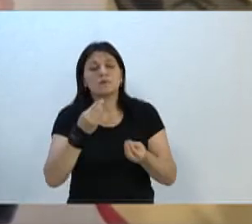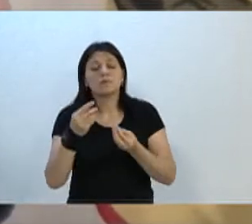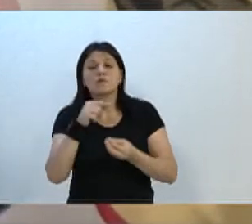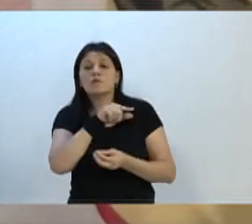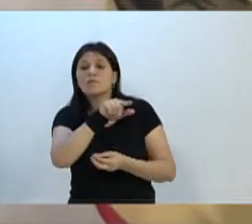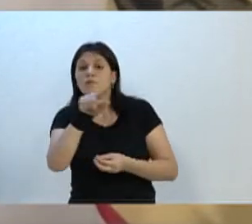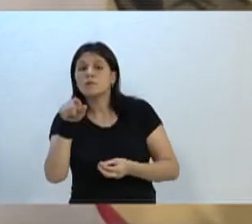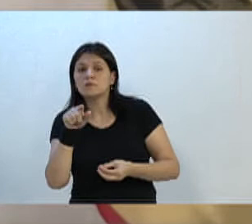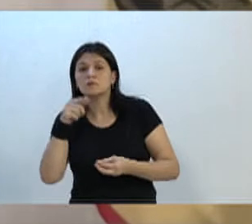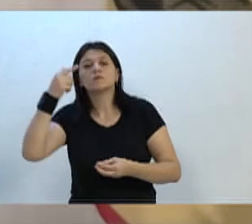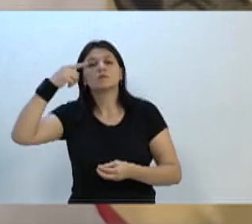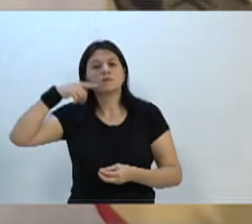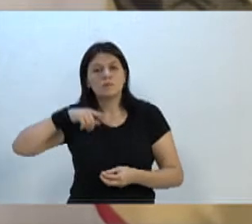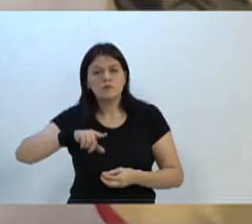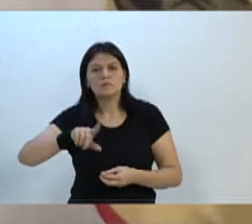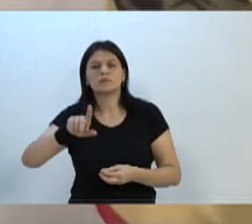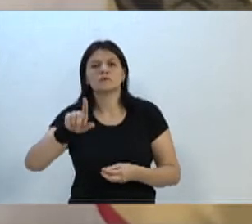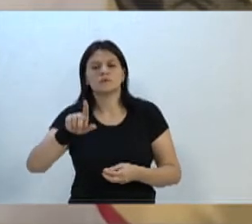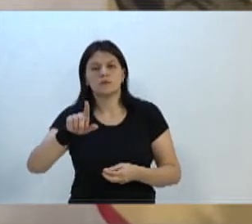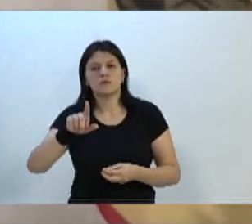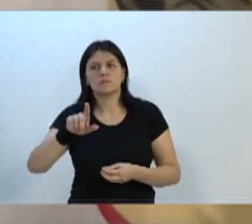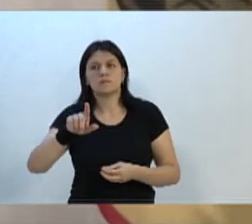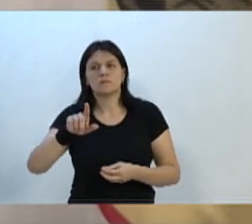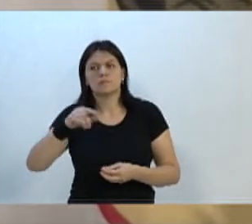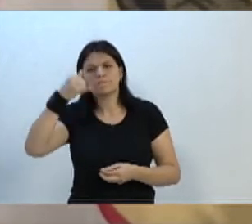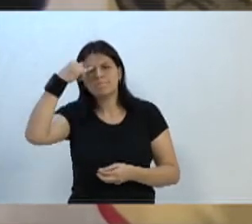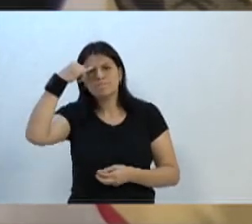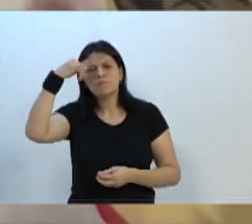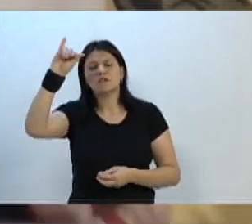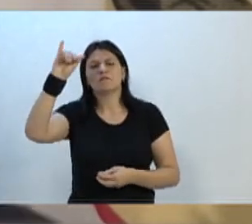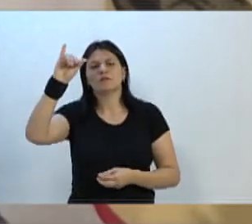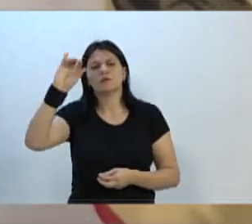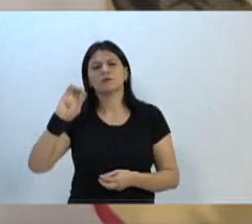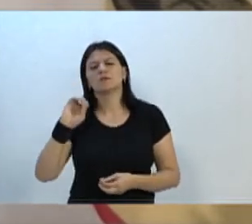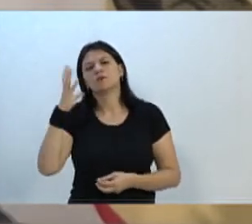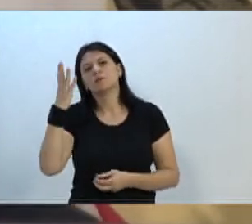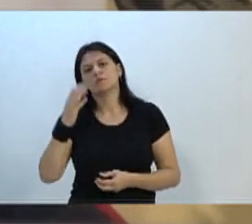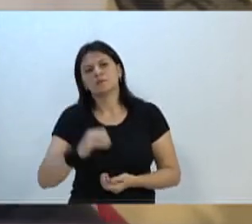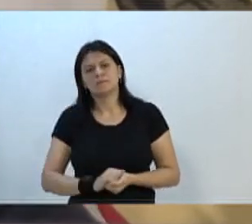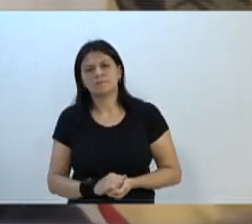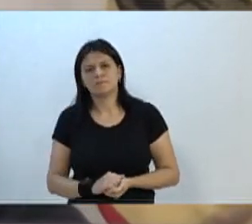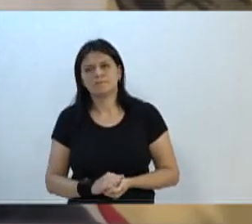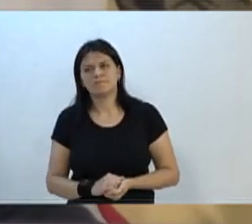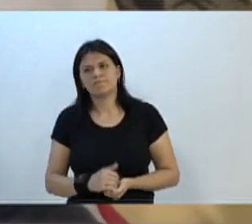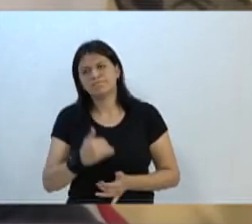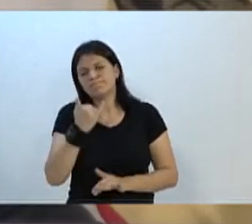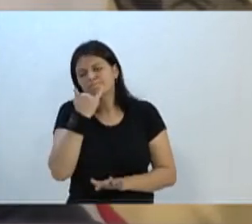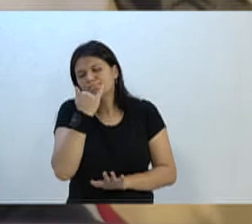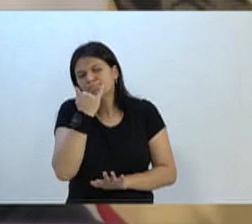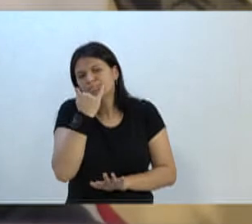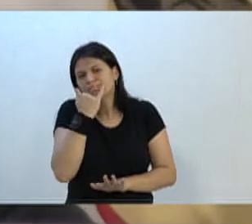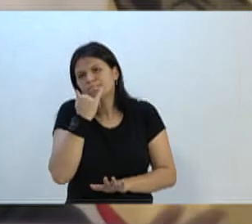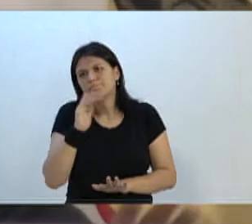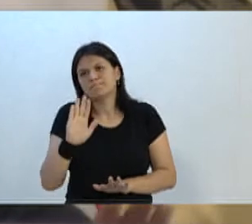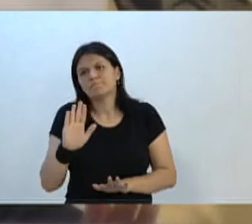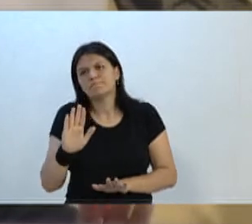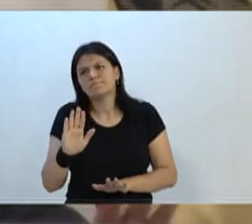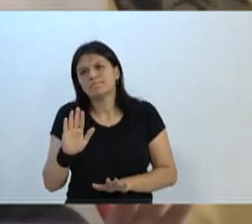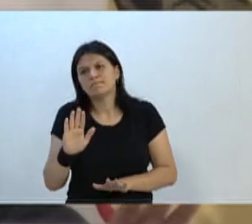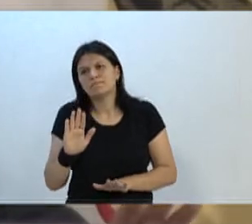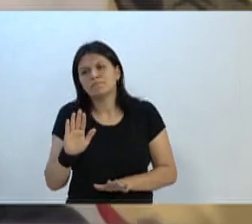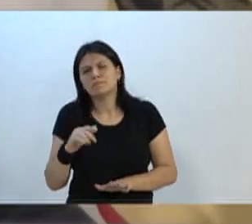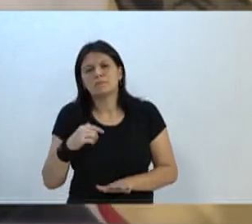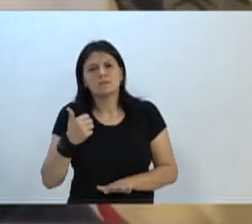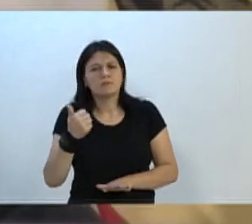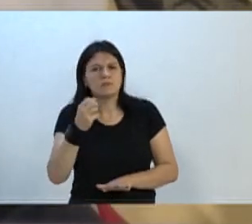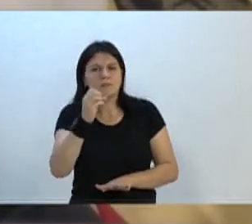Vocês conseguem evitar que isso ocorra Me desculpa é assim eu tô